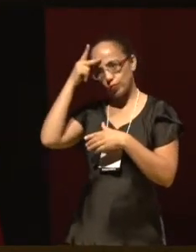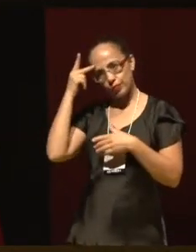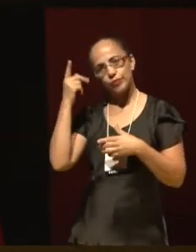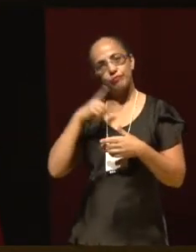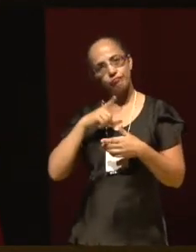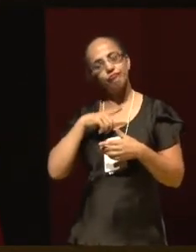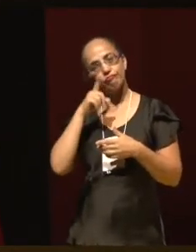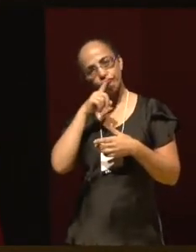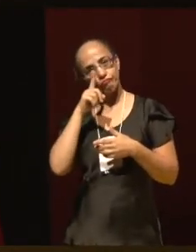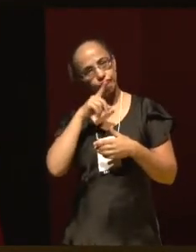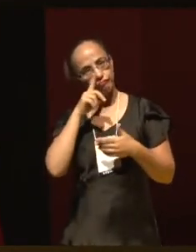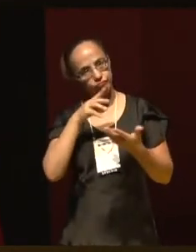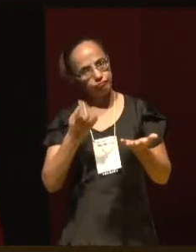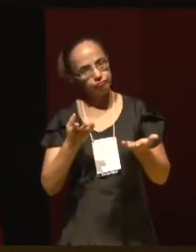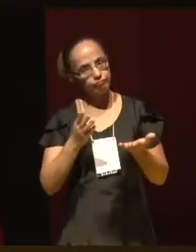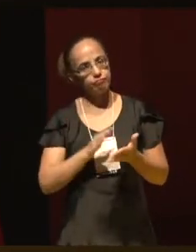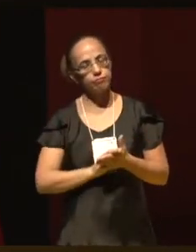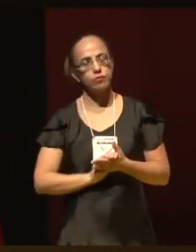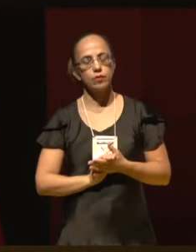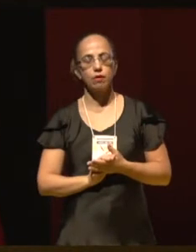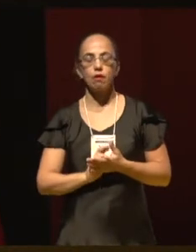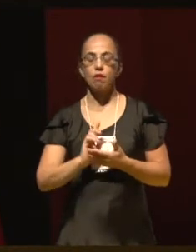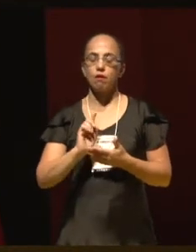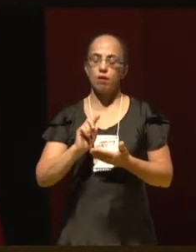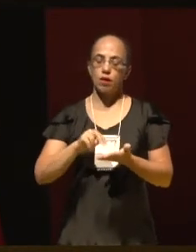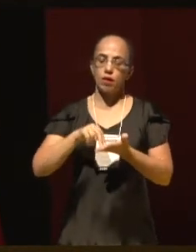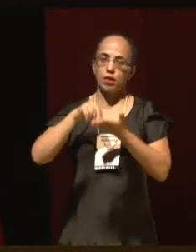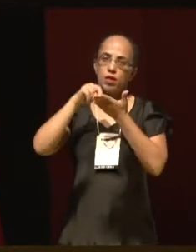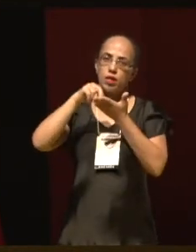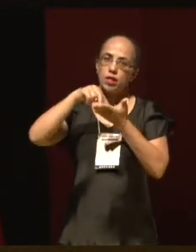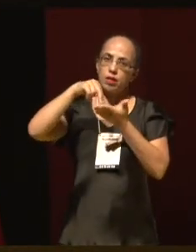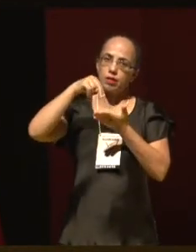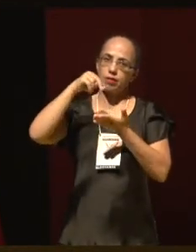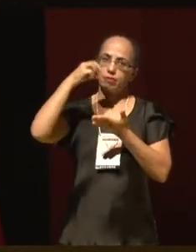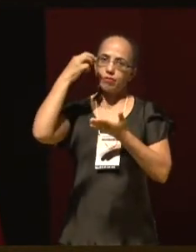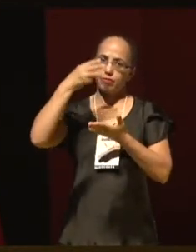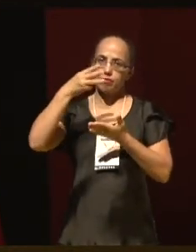Nível 3 do cérebro.